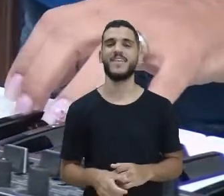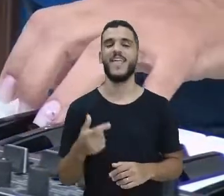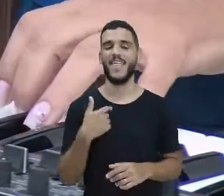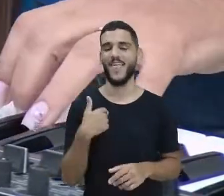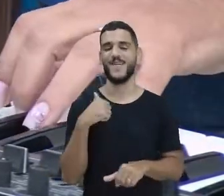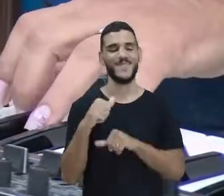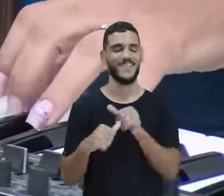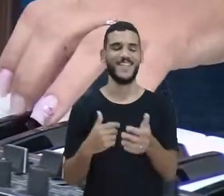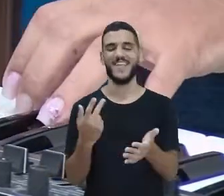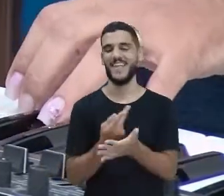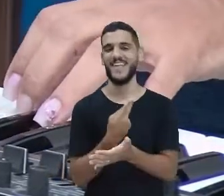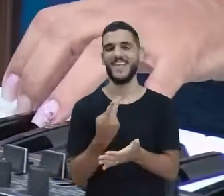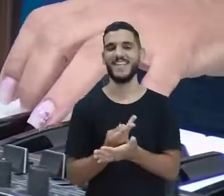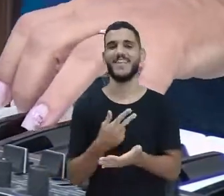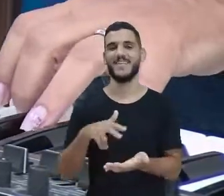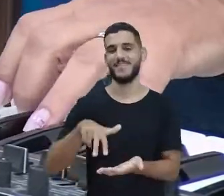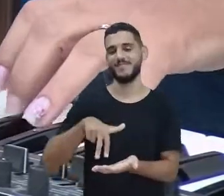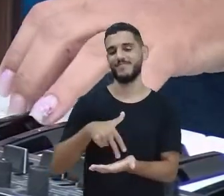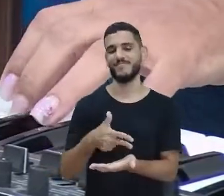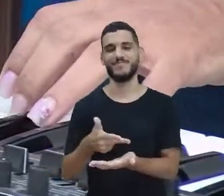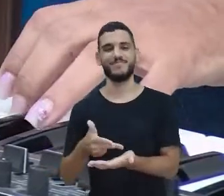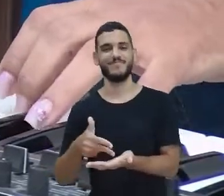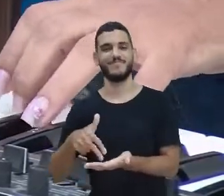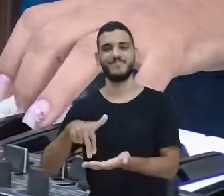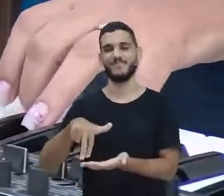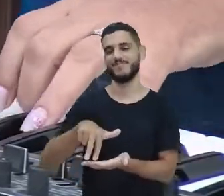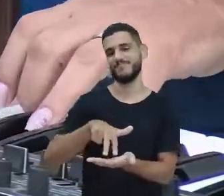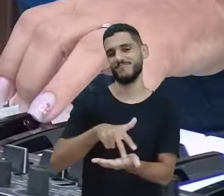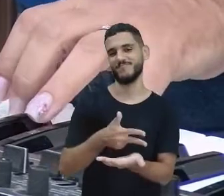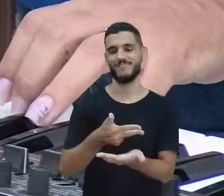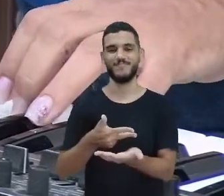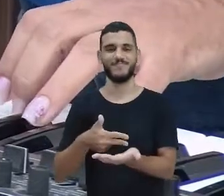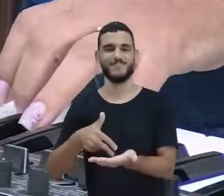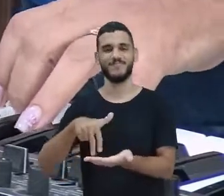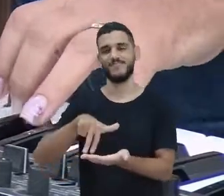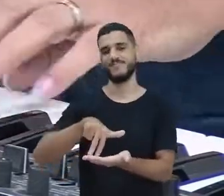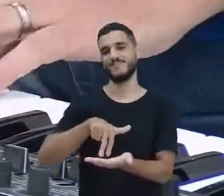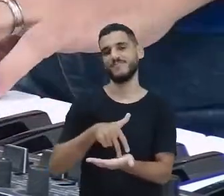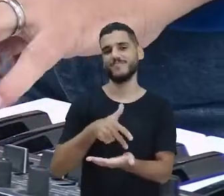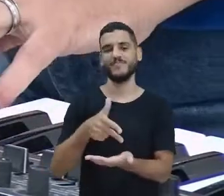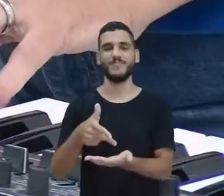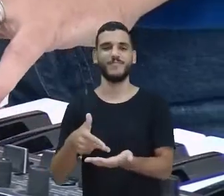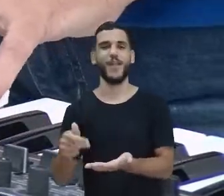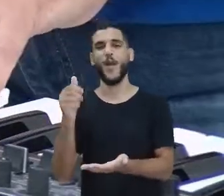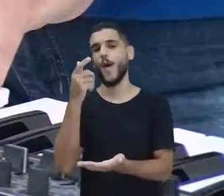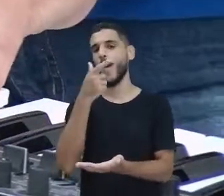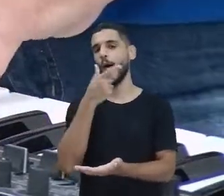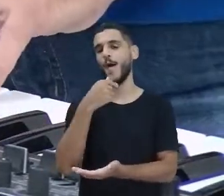Eu troquei depois. Dança crioula que vem da Bahia.